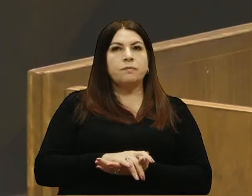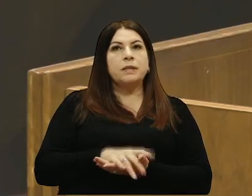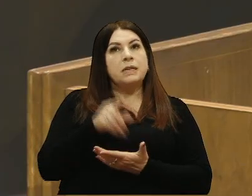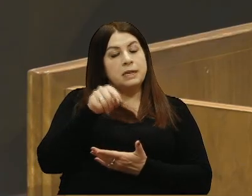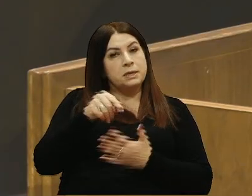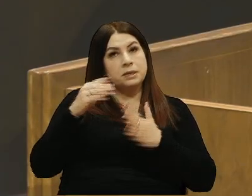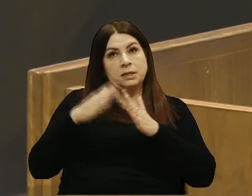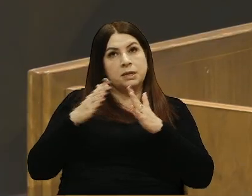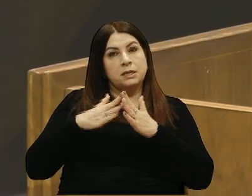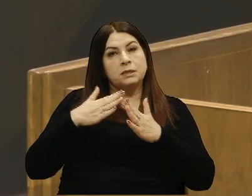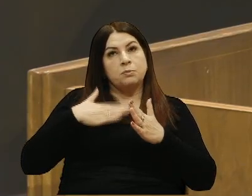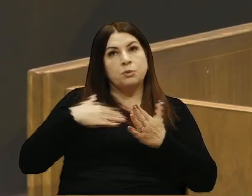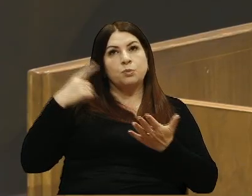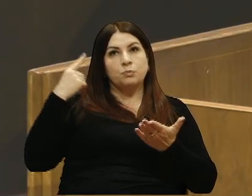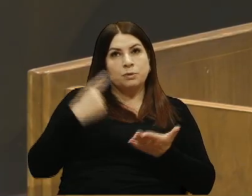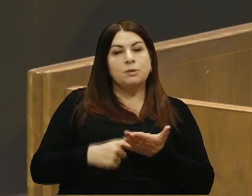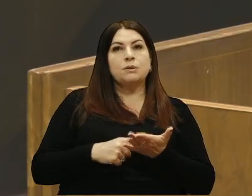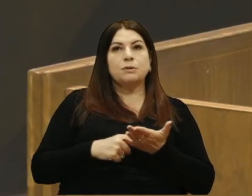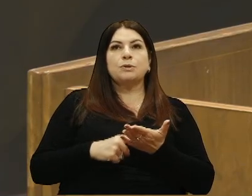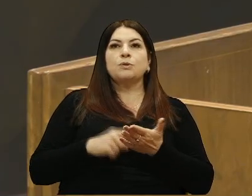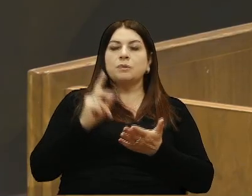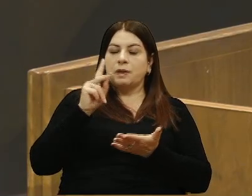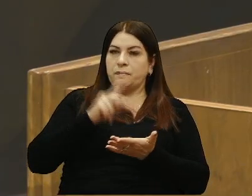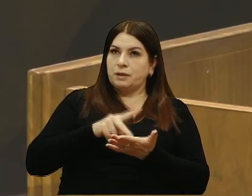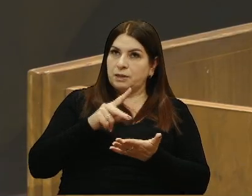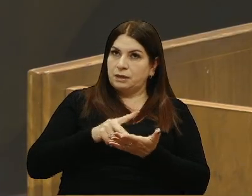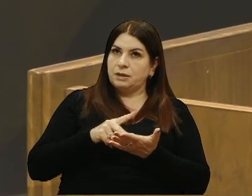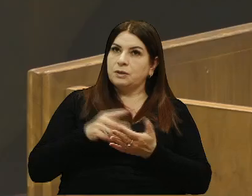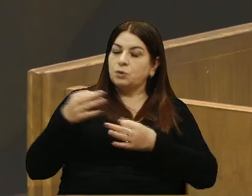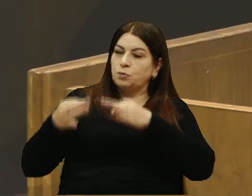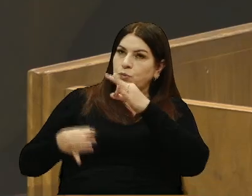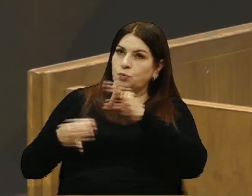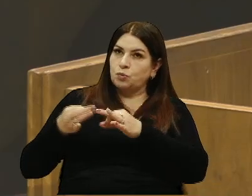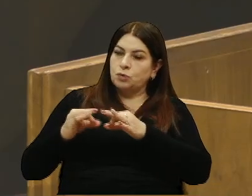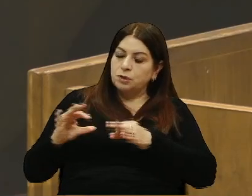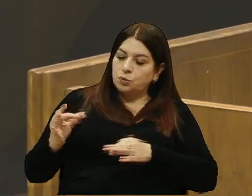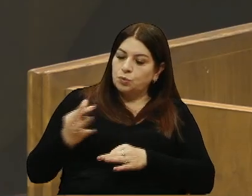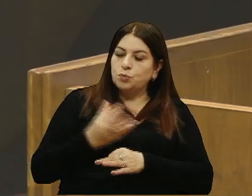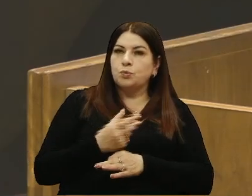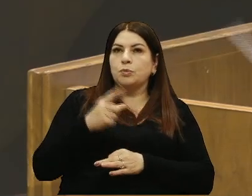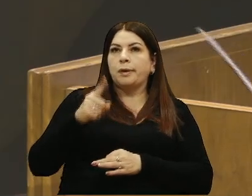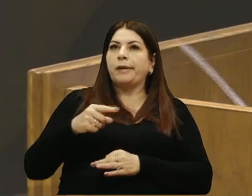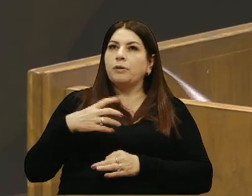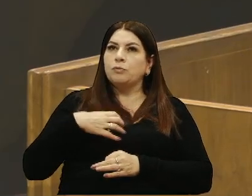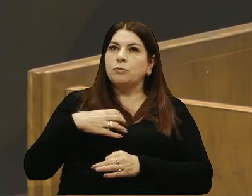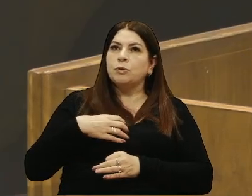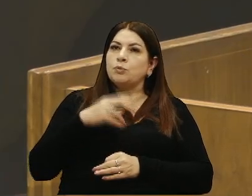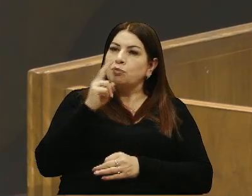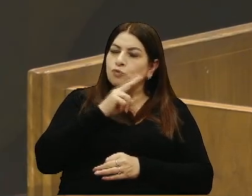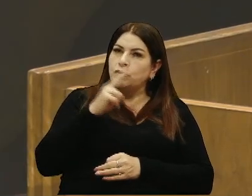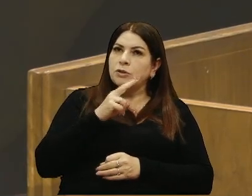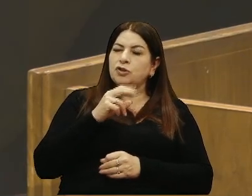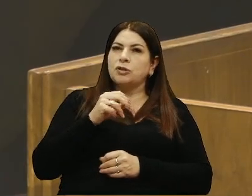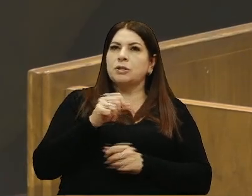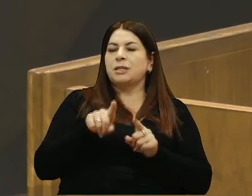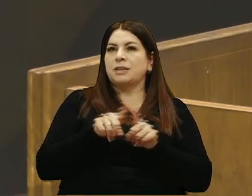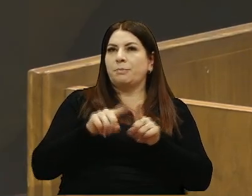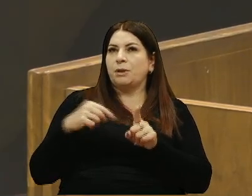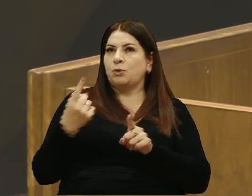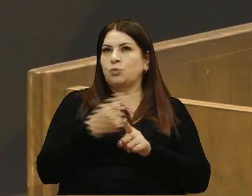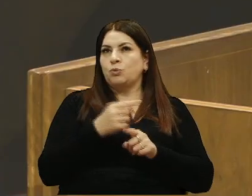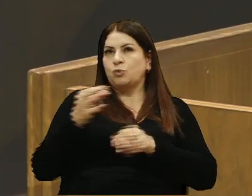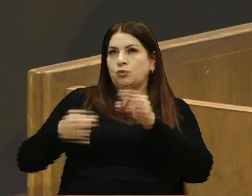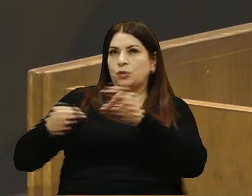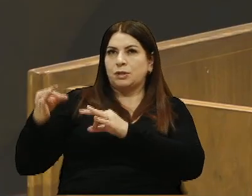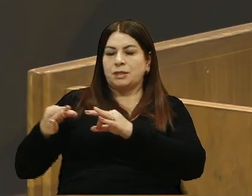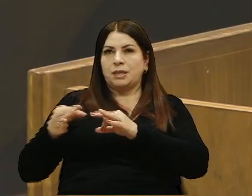Nessa casa, o meu compromisso é com a verdade e com a justiça total. É urgente que o poder público, judiciário e mídia olhem